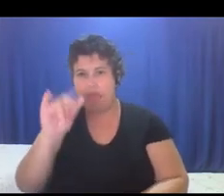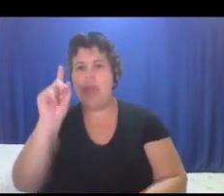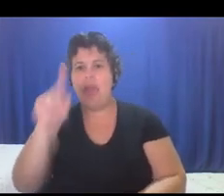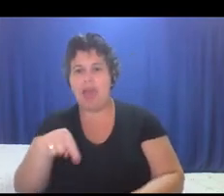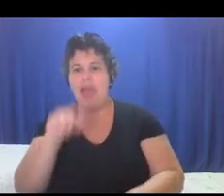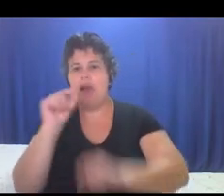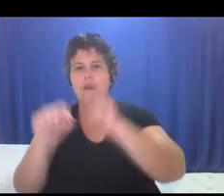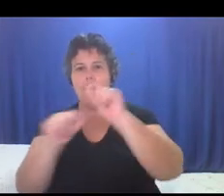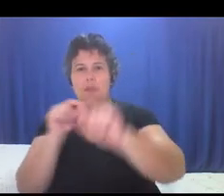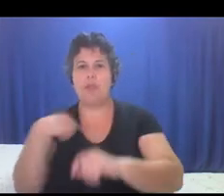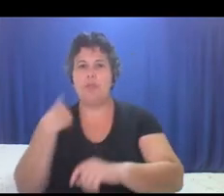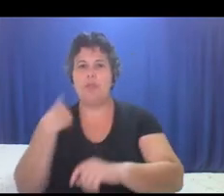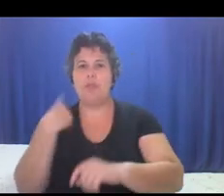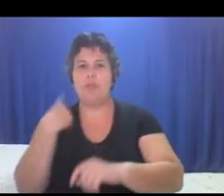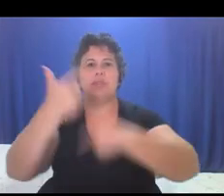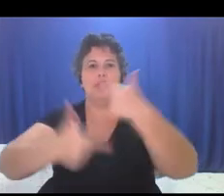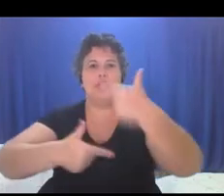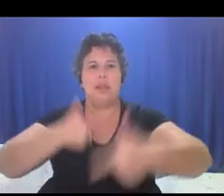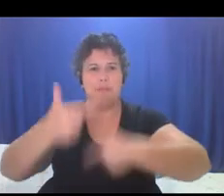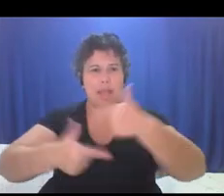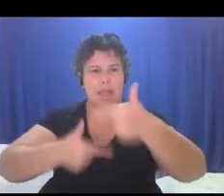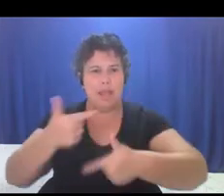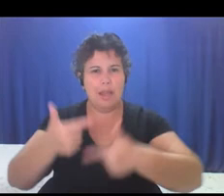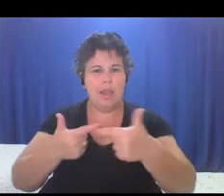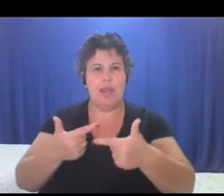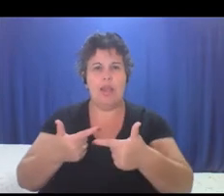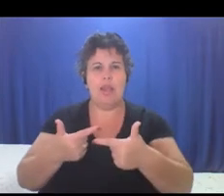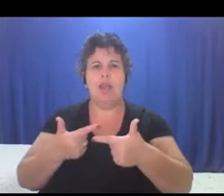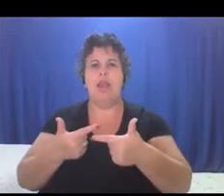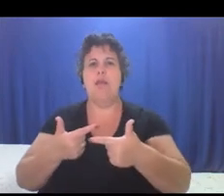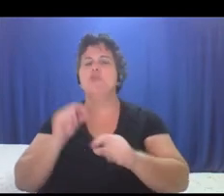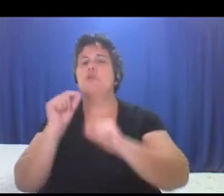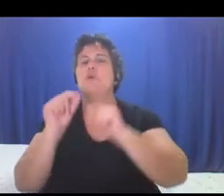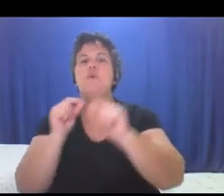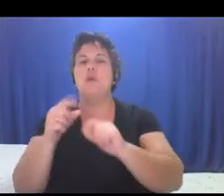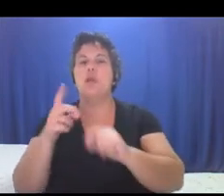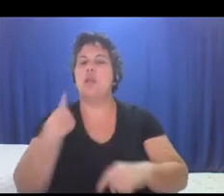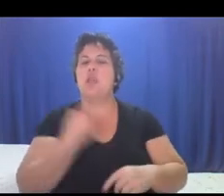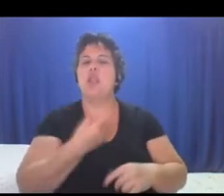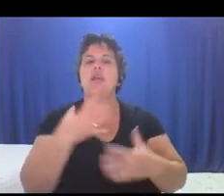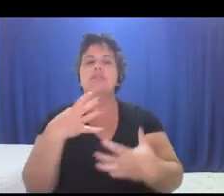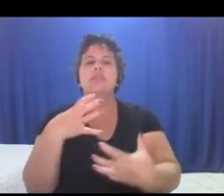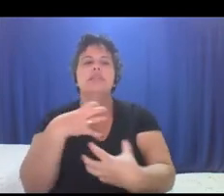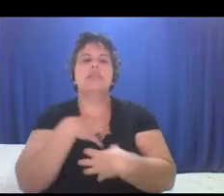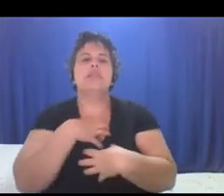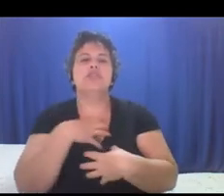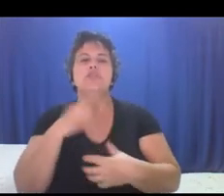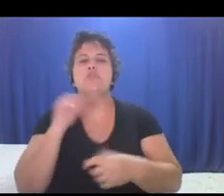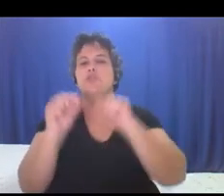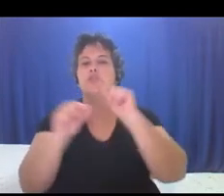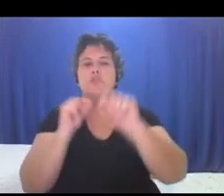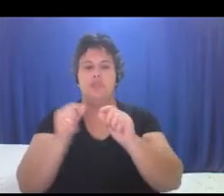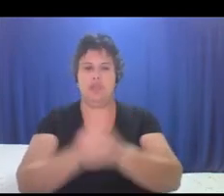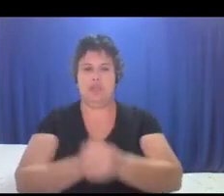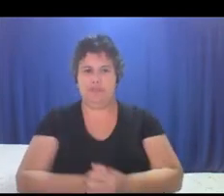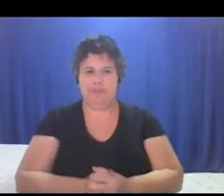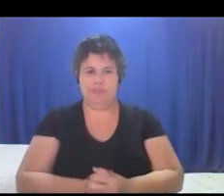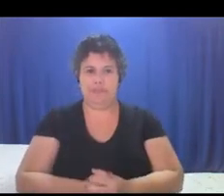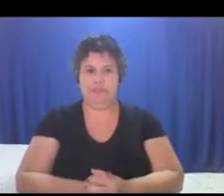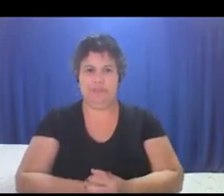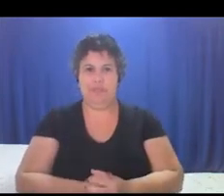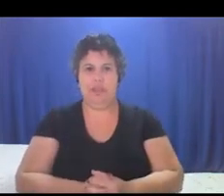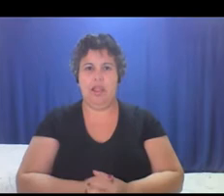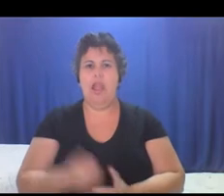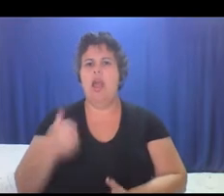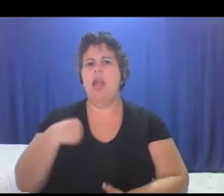recruiter, né? Mas a gente, como colaborador, né? O que que a gente sente que é o C&T Way? Eu pensei um pouquinho